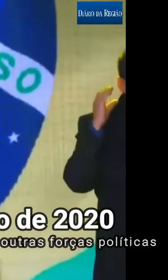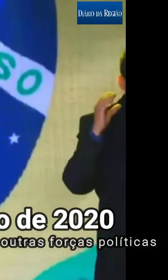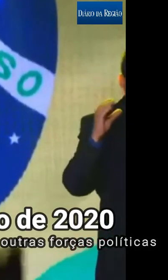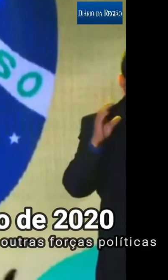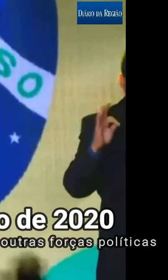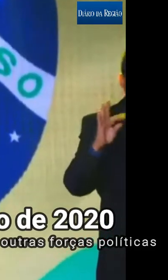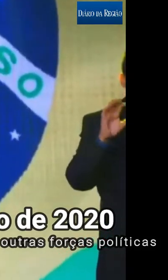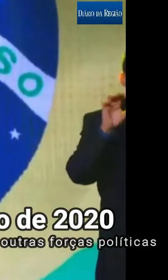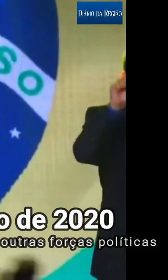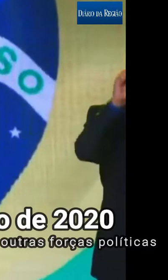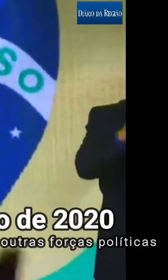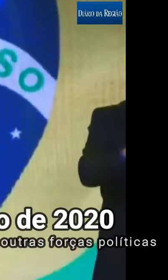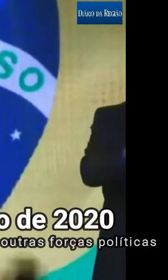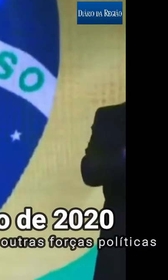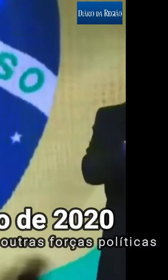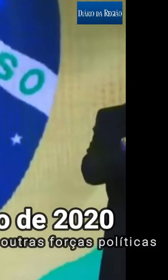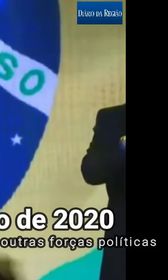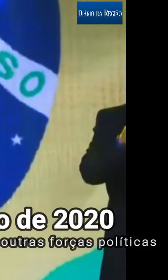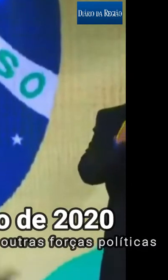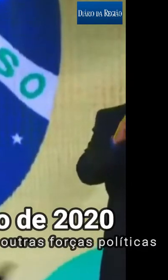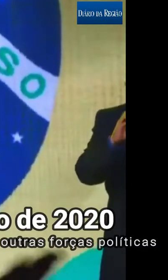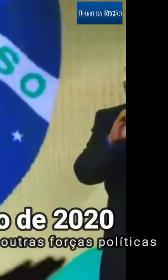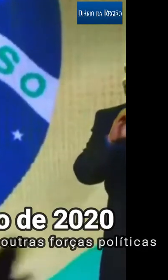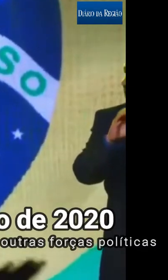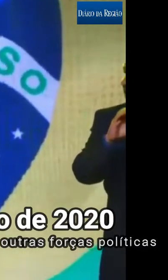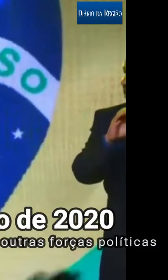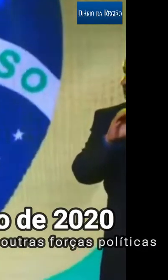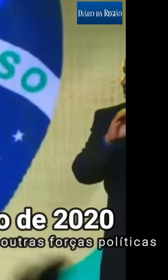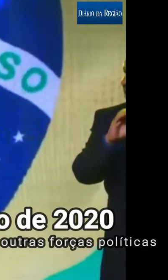vice de Santa Catarina,